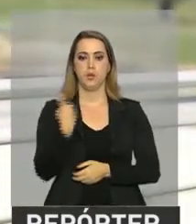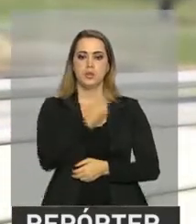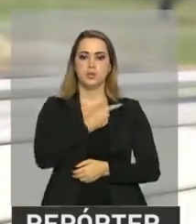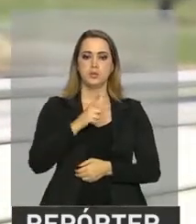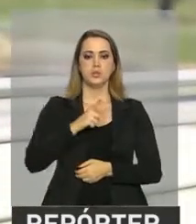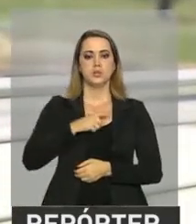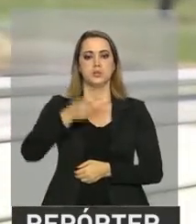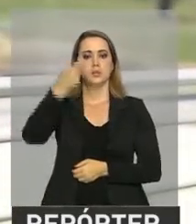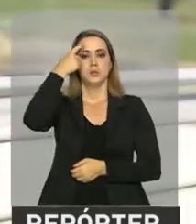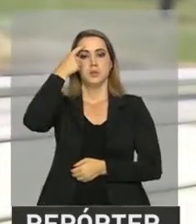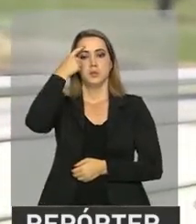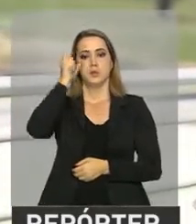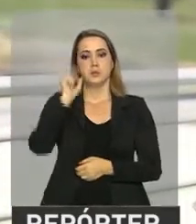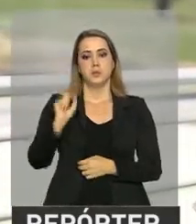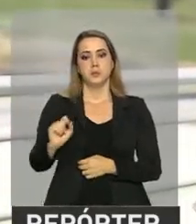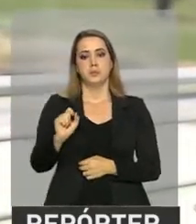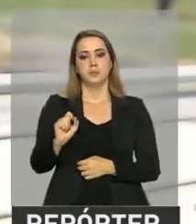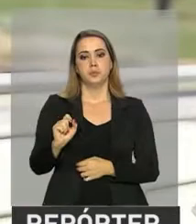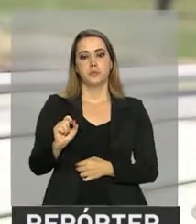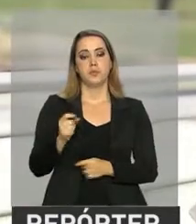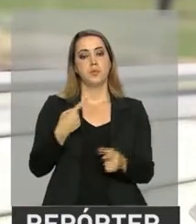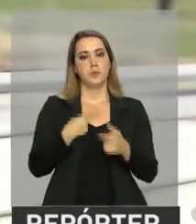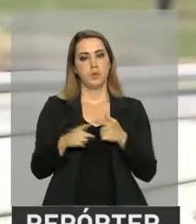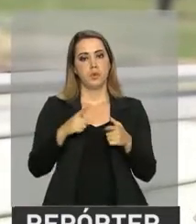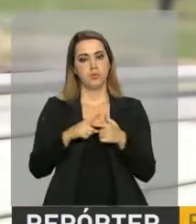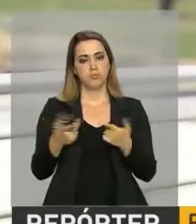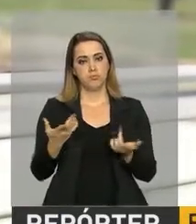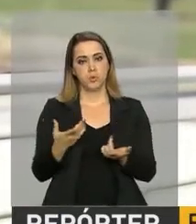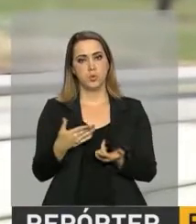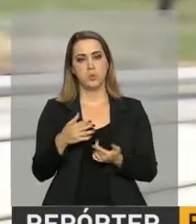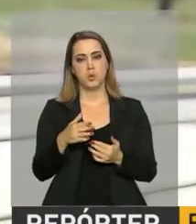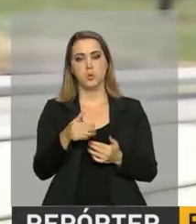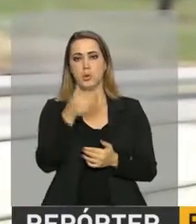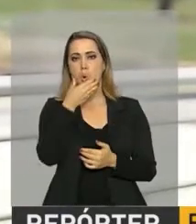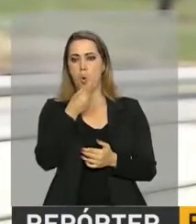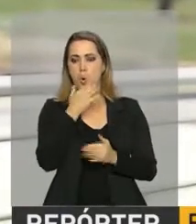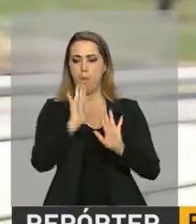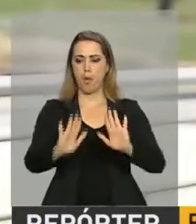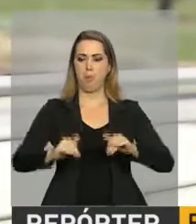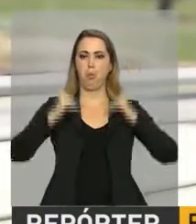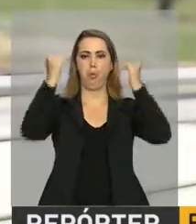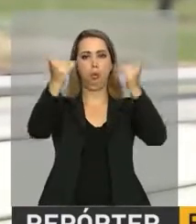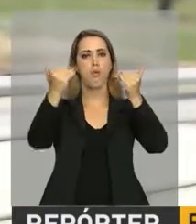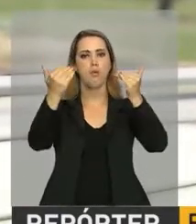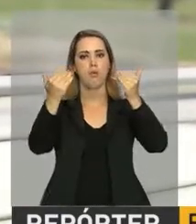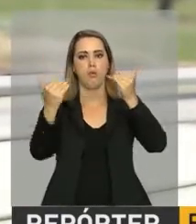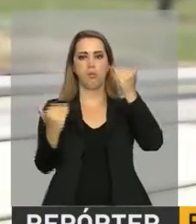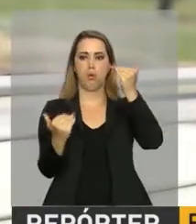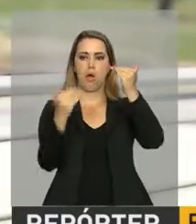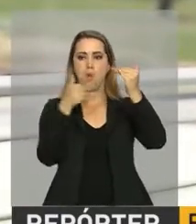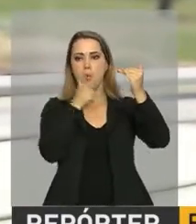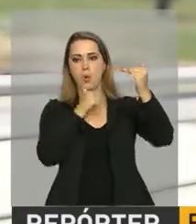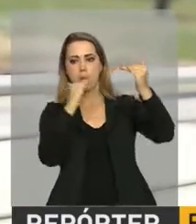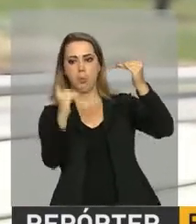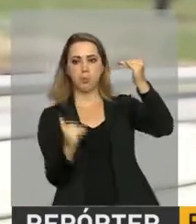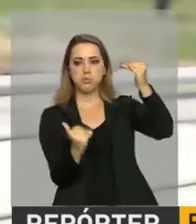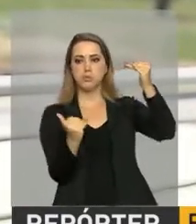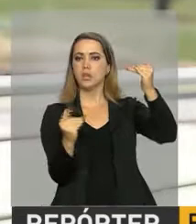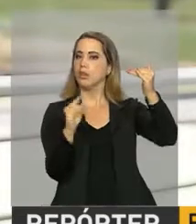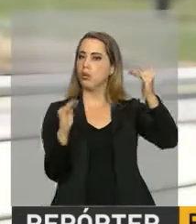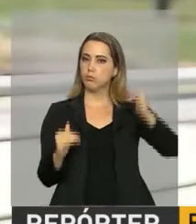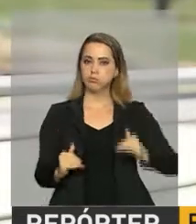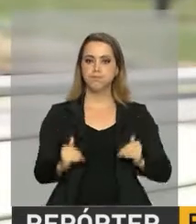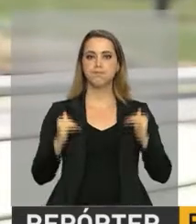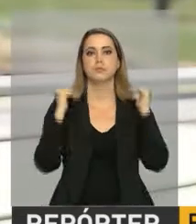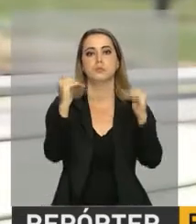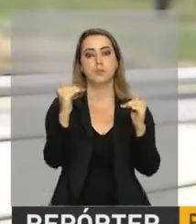coletivo é essa questão de que o homem é superior a mulher então é o machismo por isso a campanha ela veio mostrando pequeno